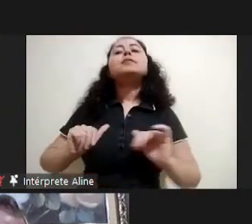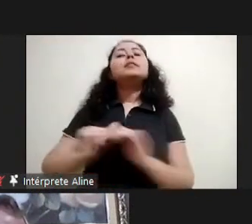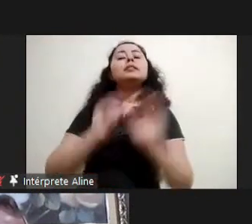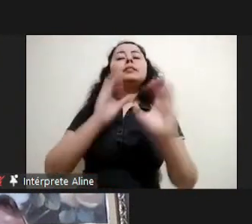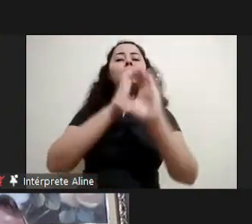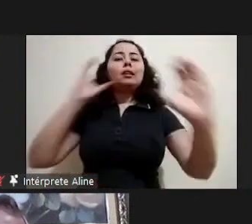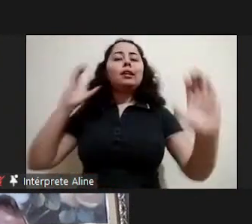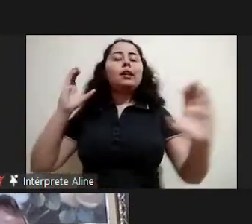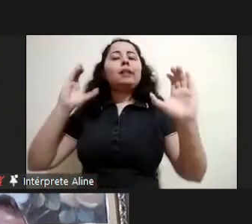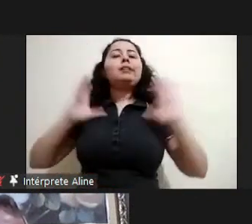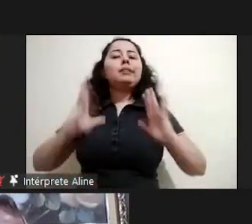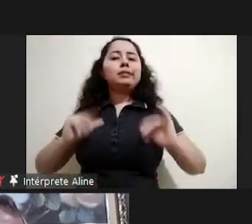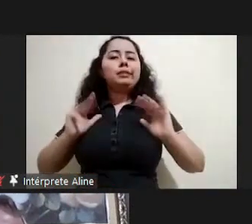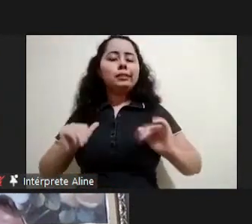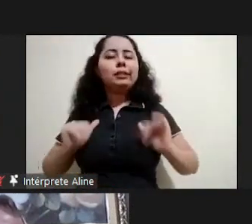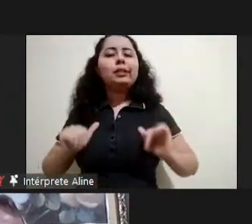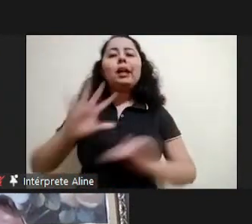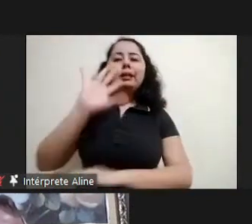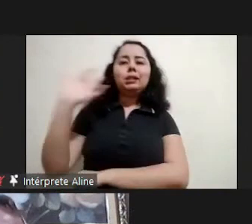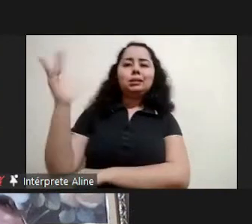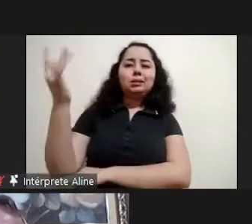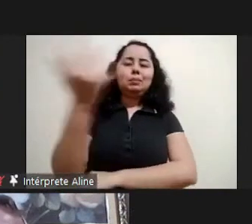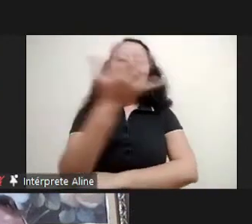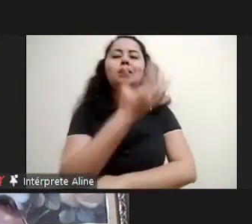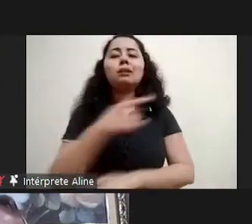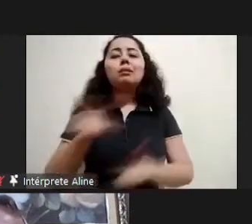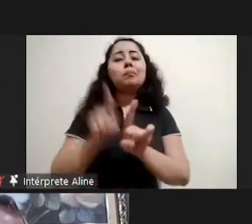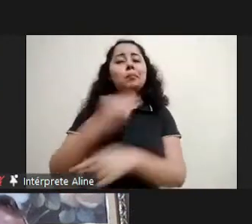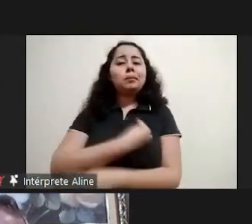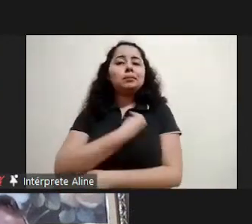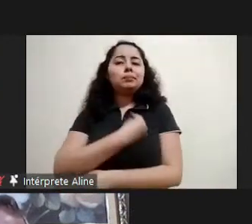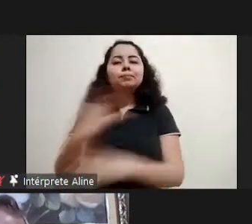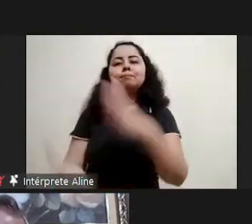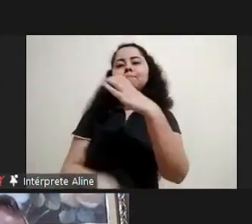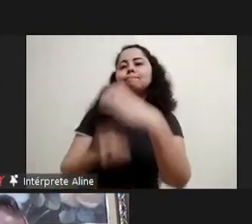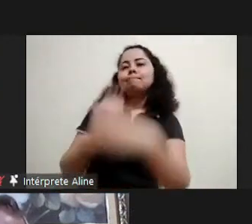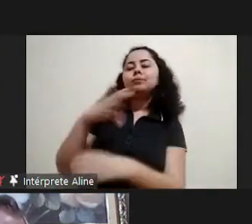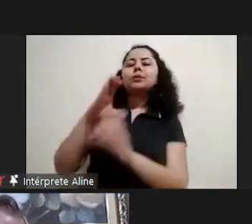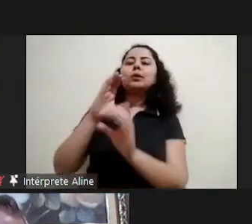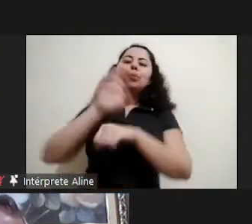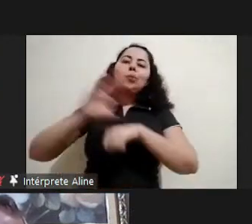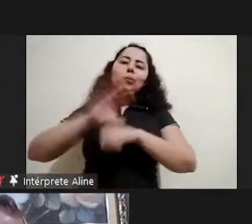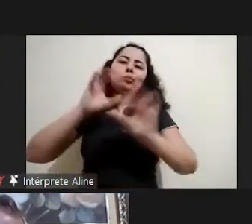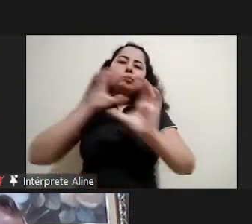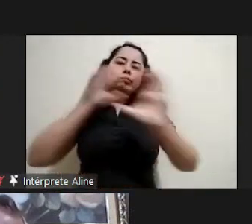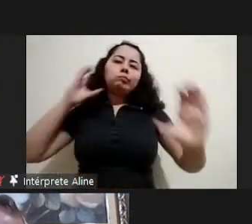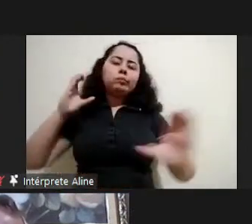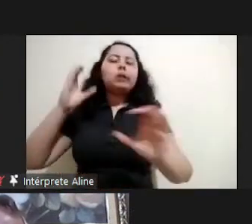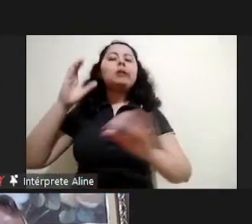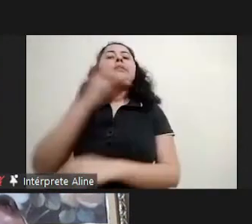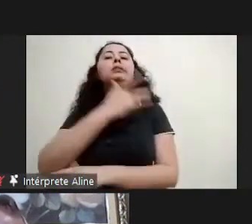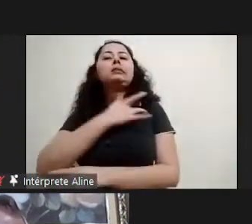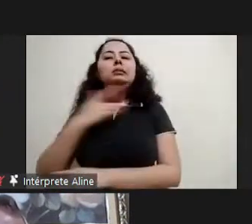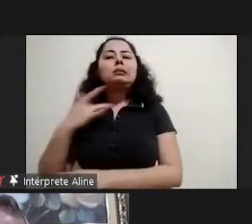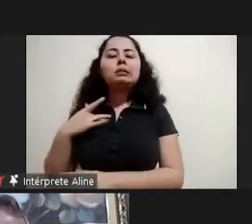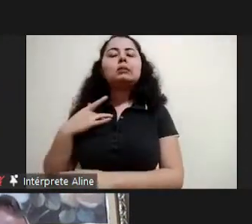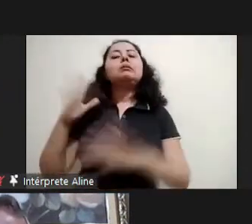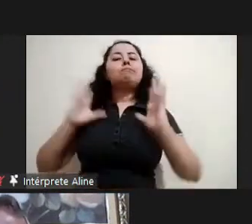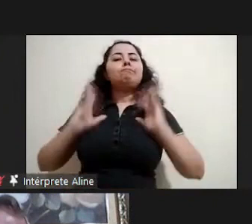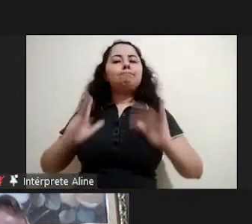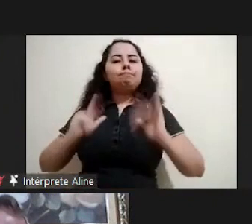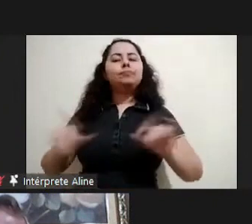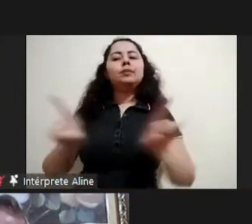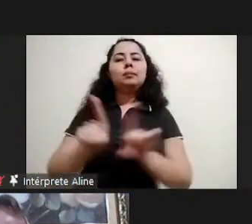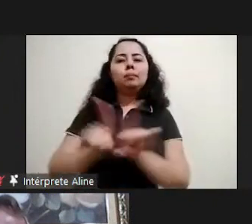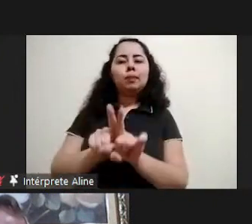mandatos. Participou ativamente da criação do curso de Engenharia Ambiental e Sanitária dentro do programa REUNE. Foi coordenador